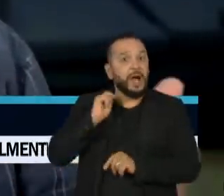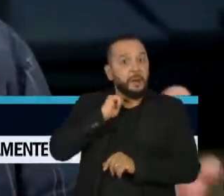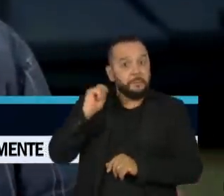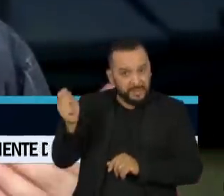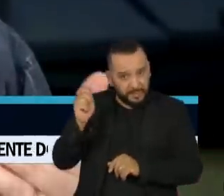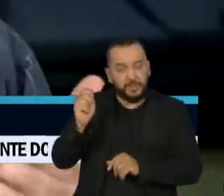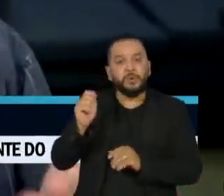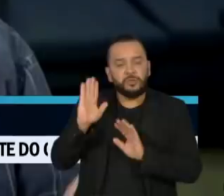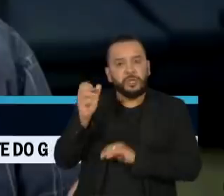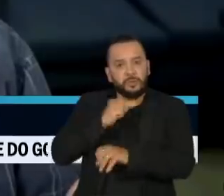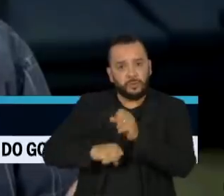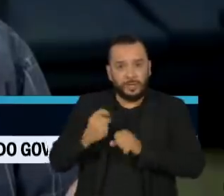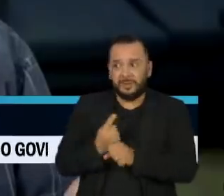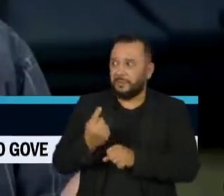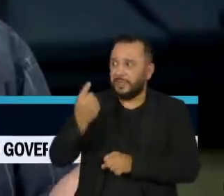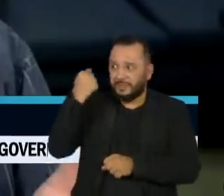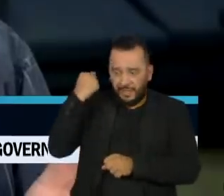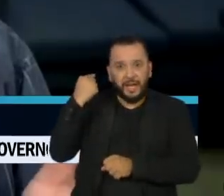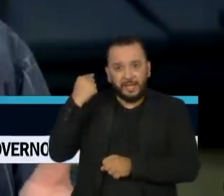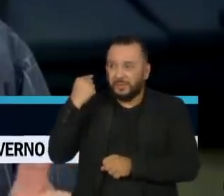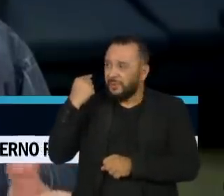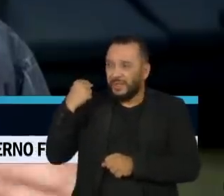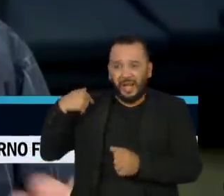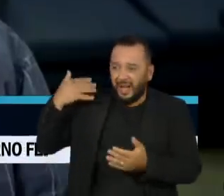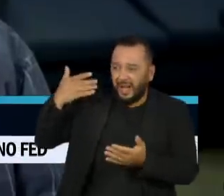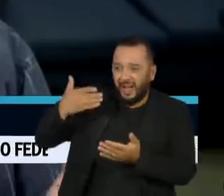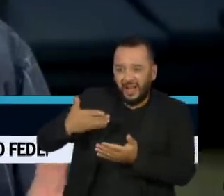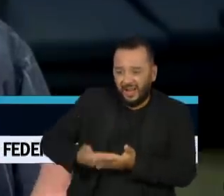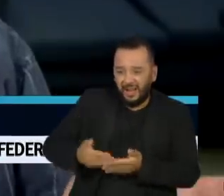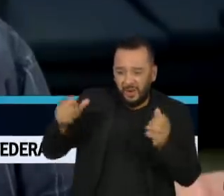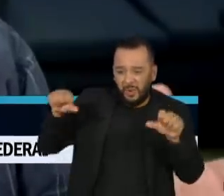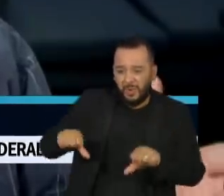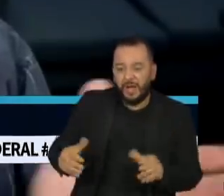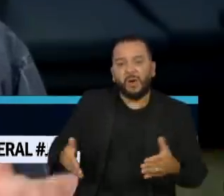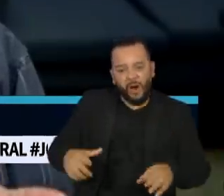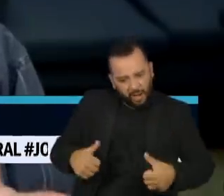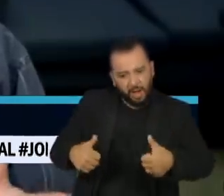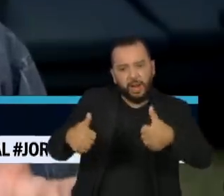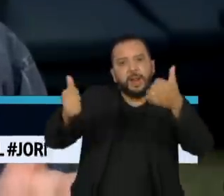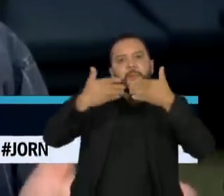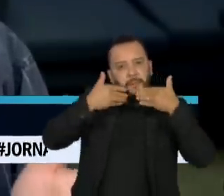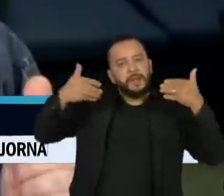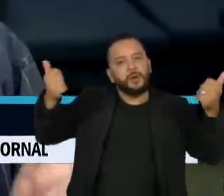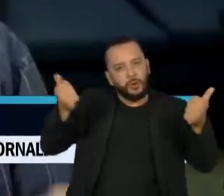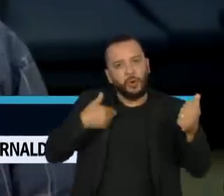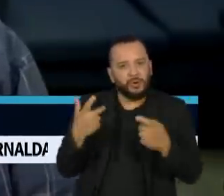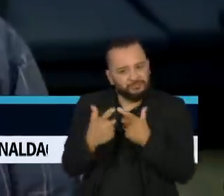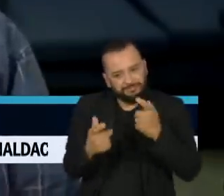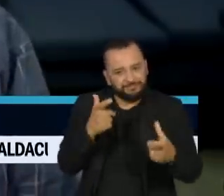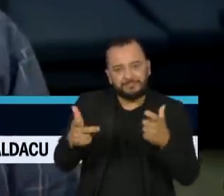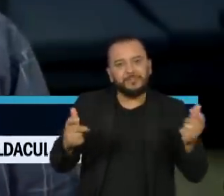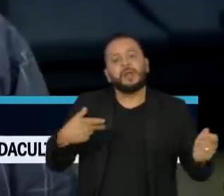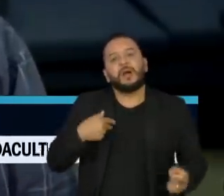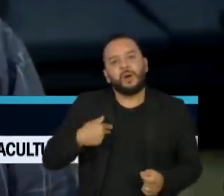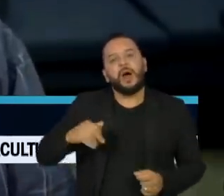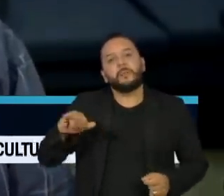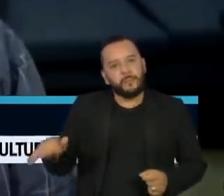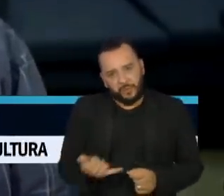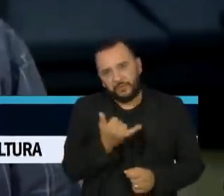diários e mortes. Agora é importante ficar atento para a gente não se prejudicar e aproveitar até onde dá o que a gente tem de